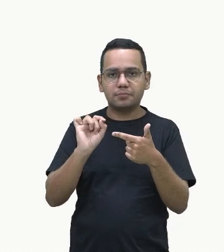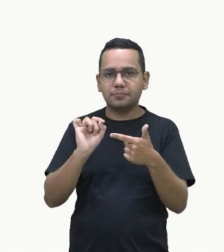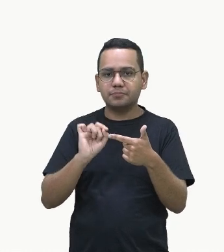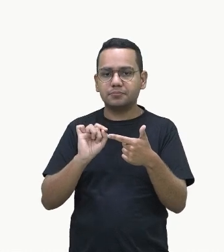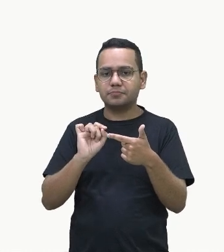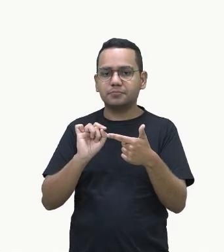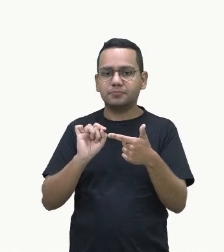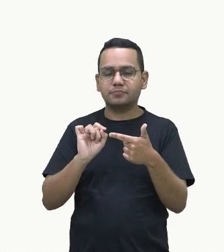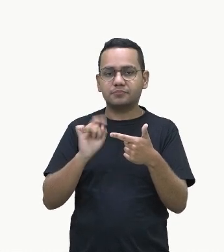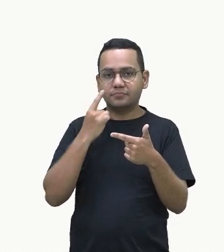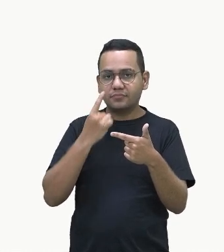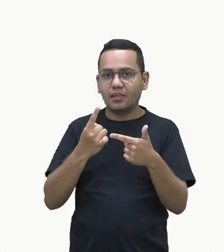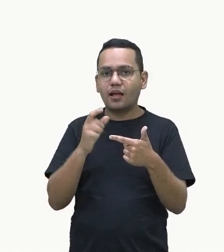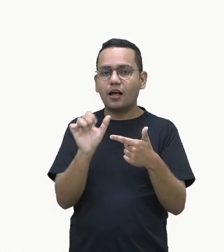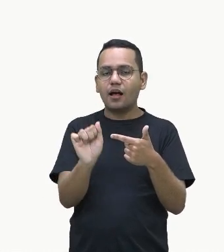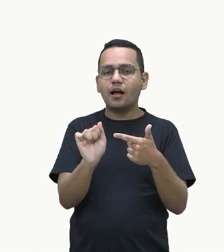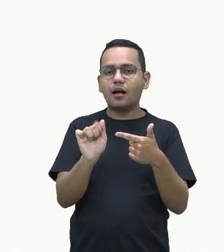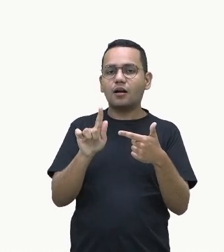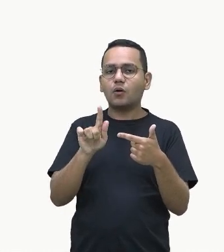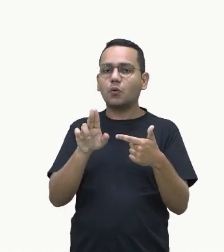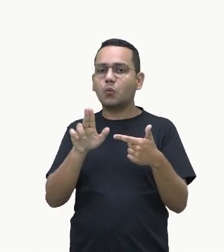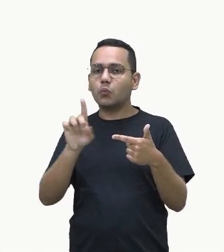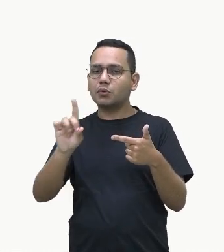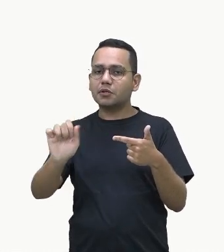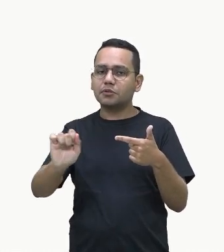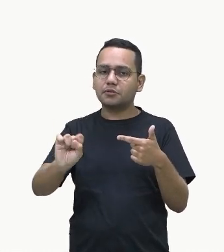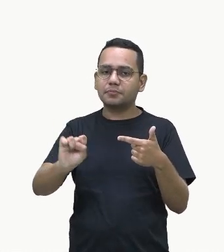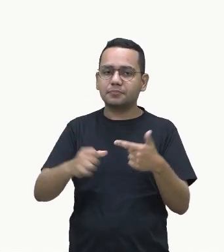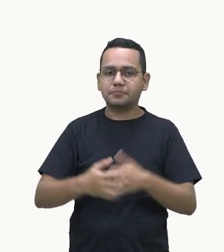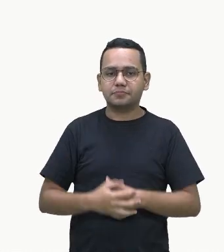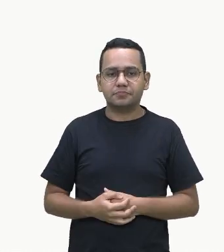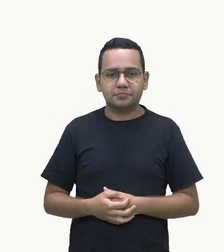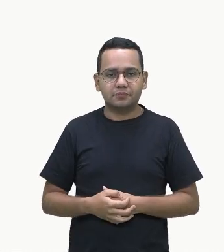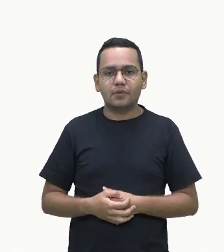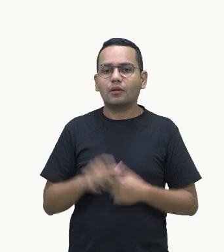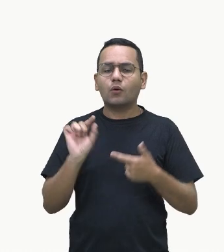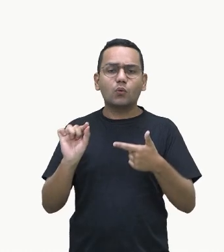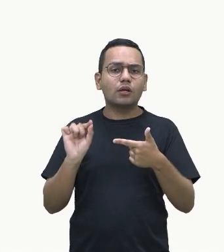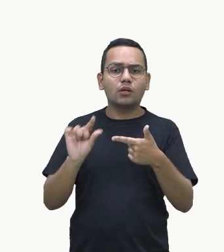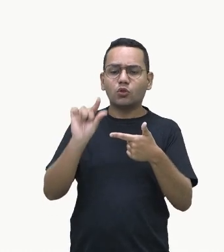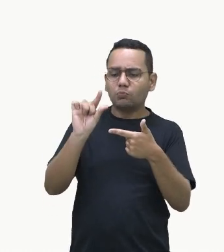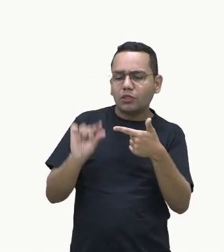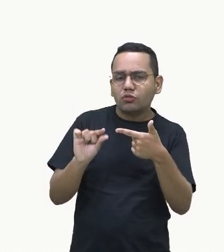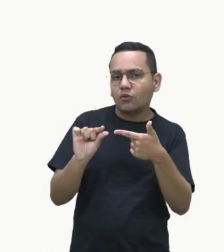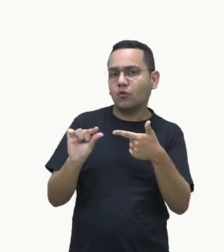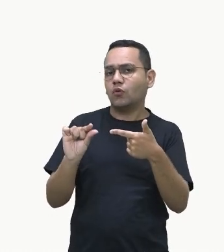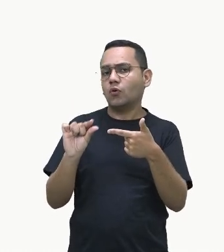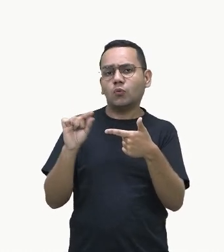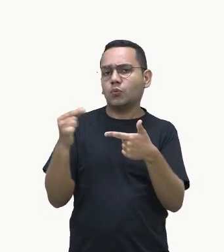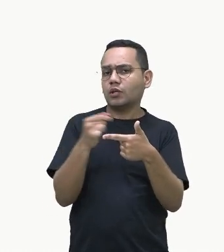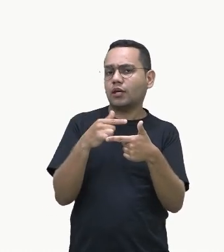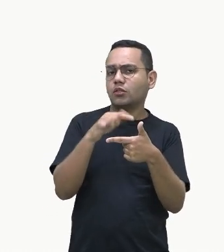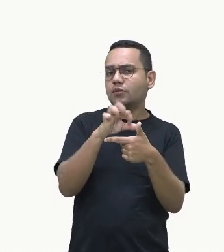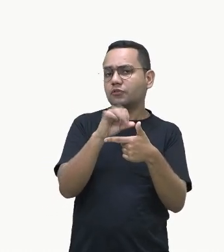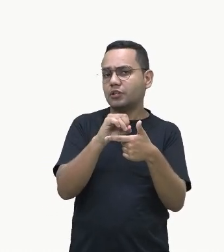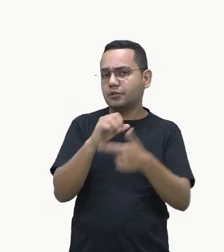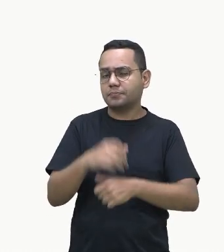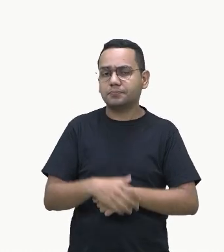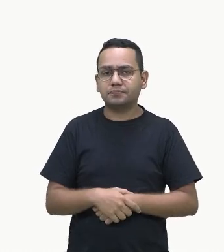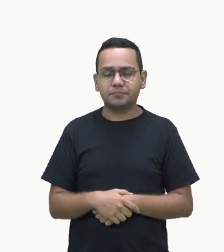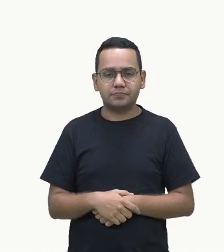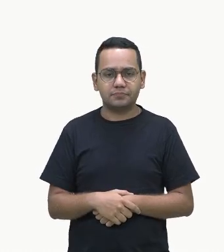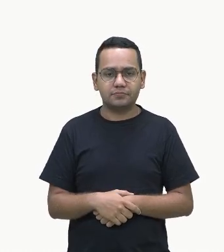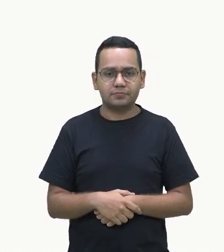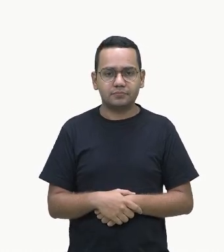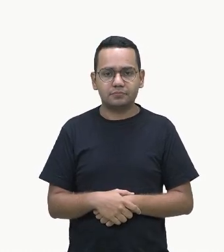aí agudas. O que significa um ângulo agudo? Um valor menor que 90 graus. Não esqueça que a